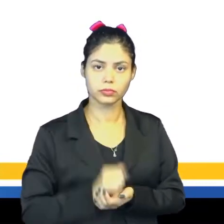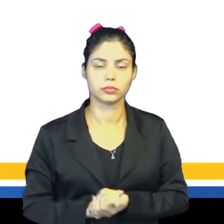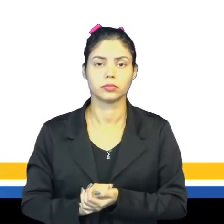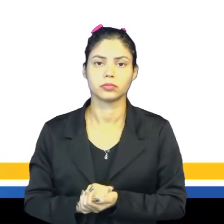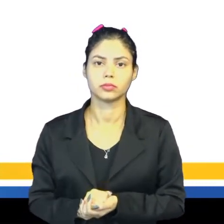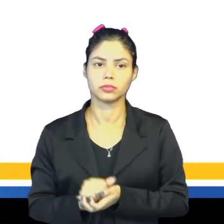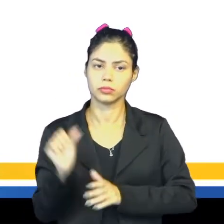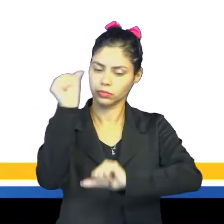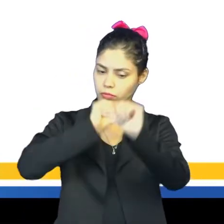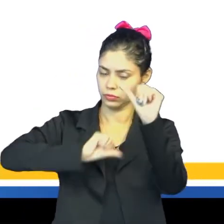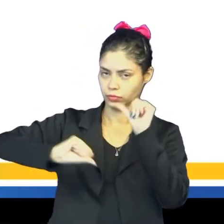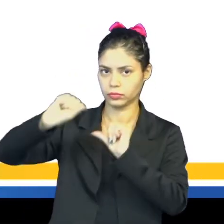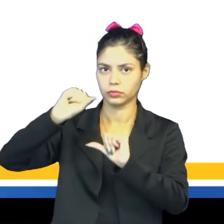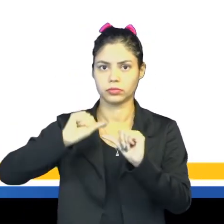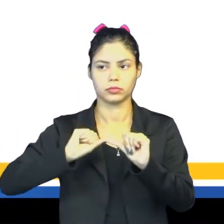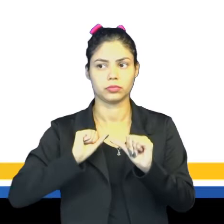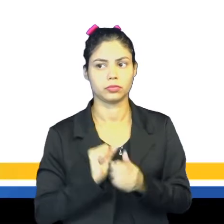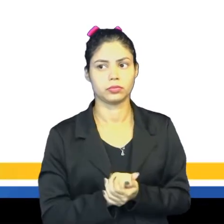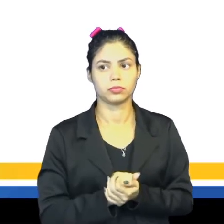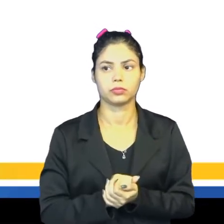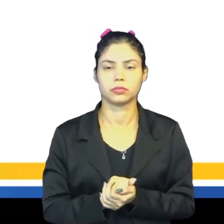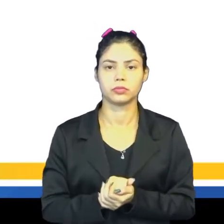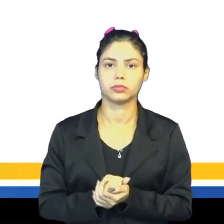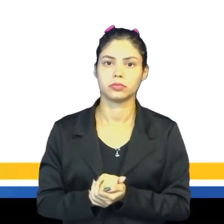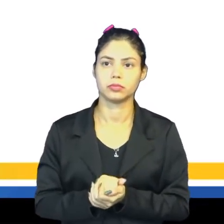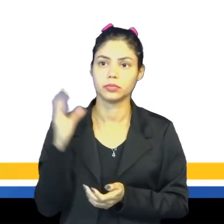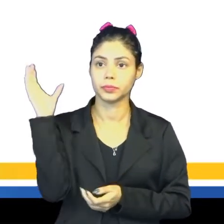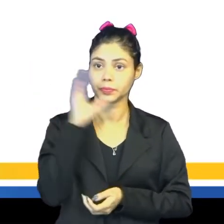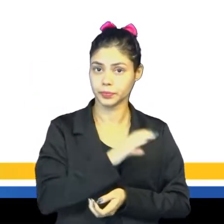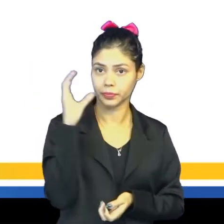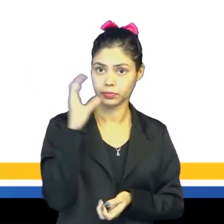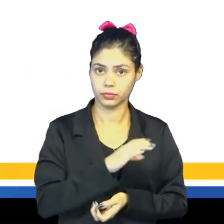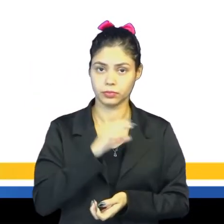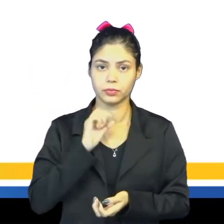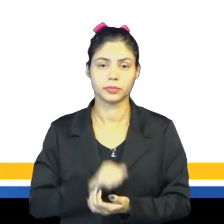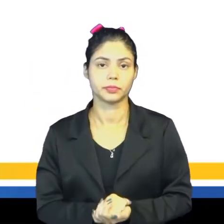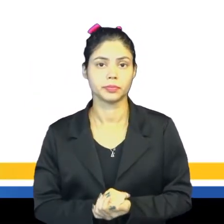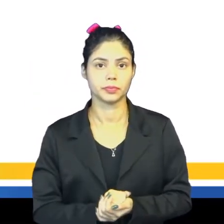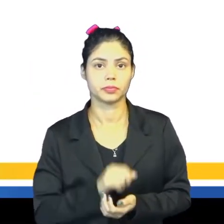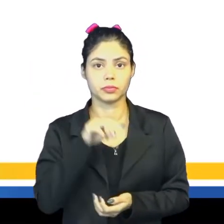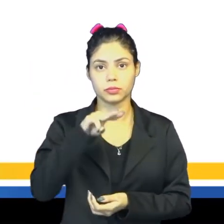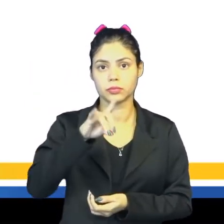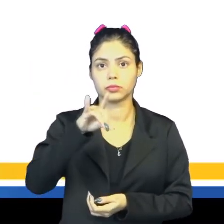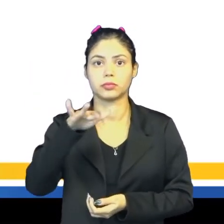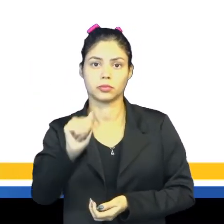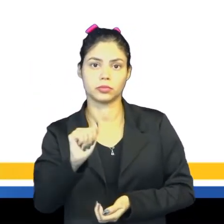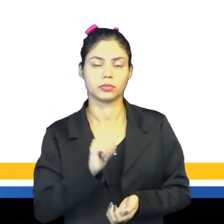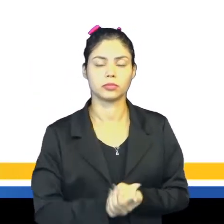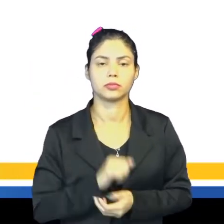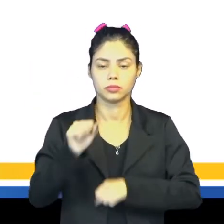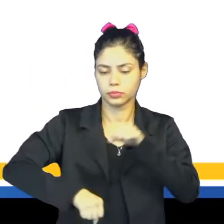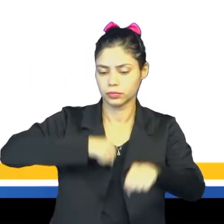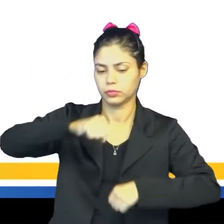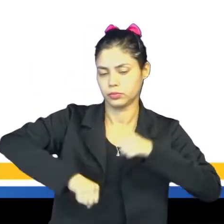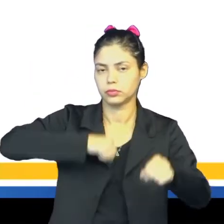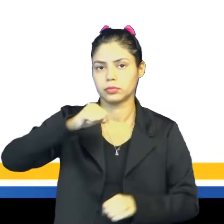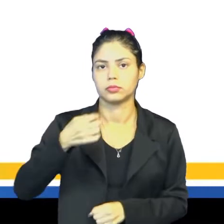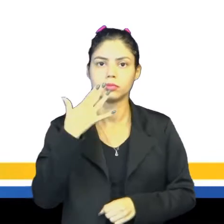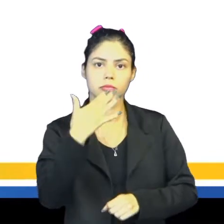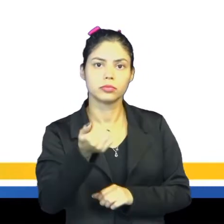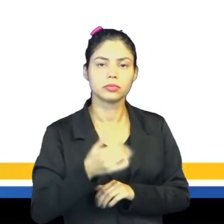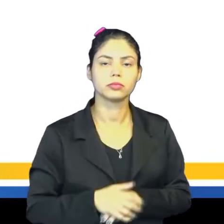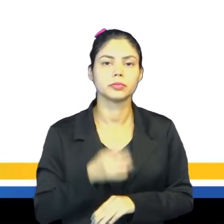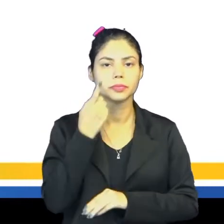é inversamente proporcional à velocidade média pedalando.